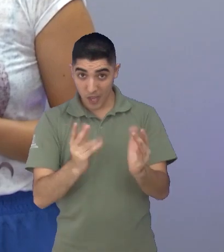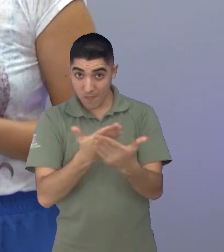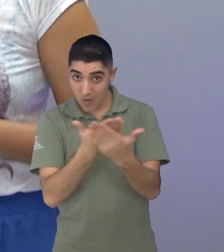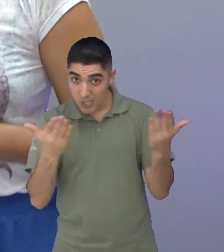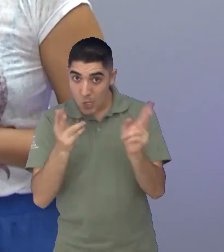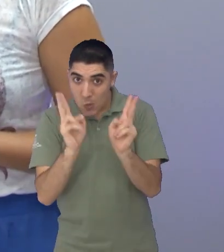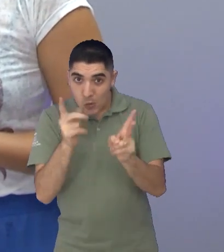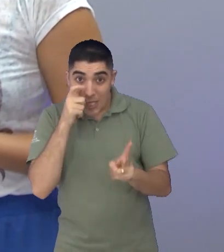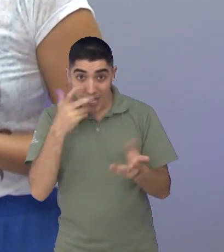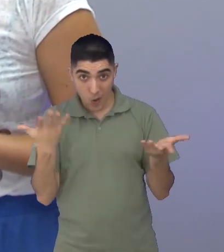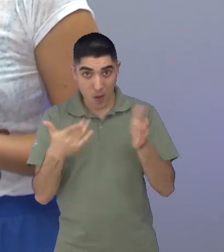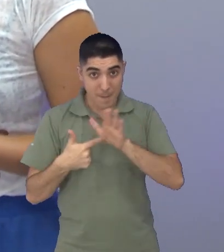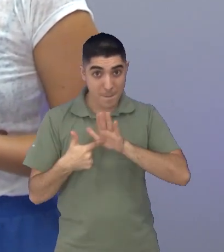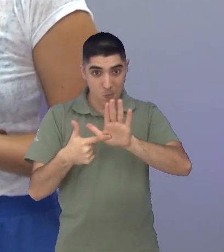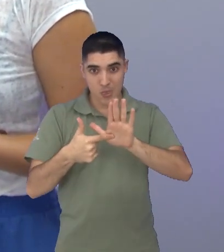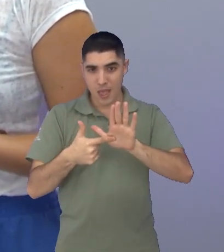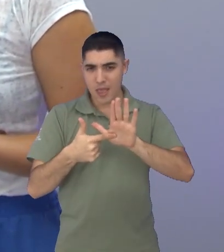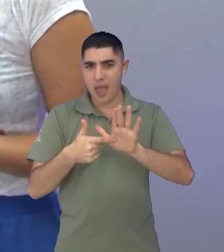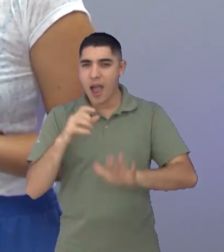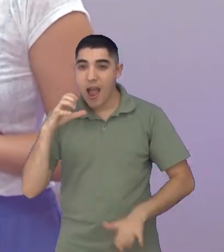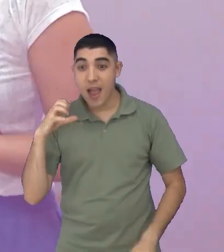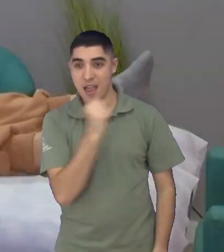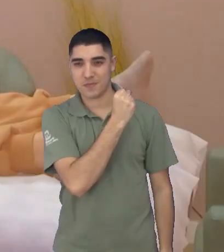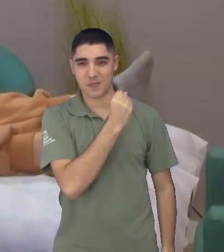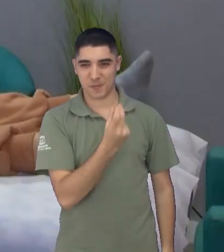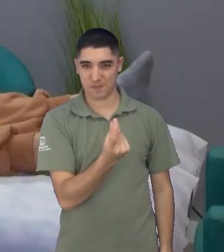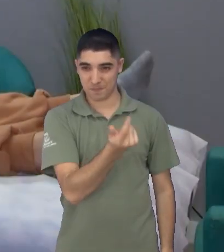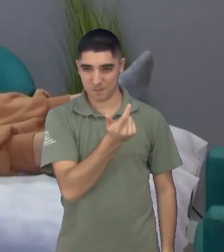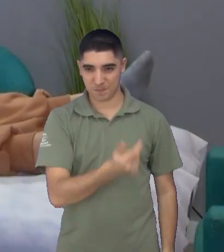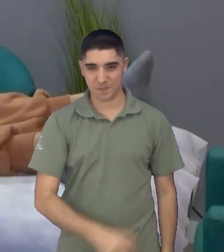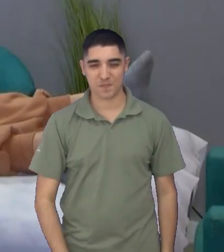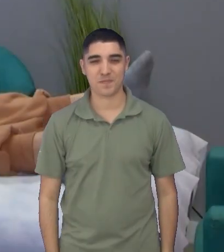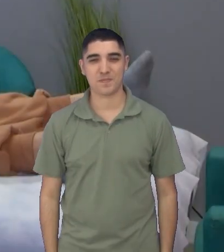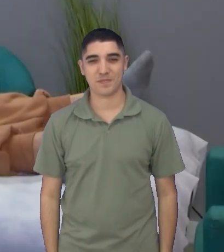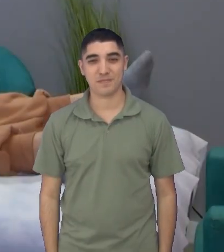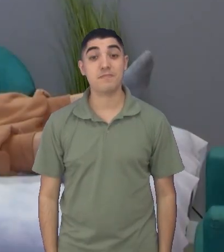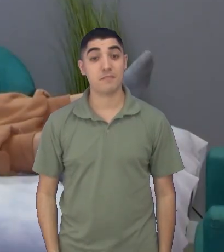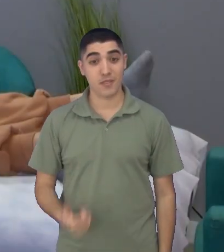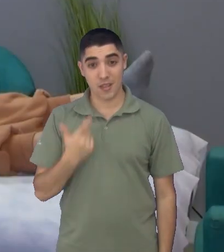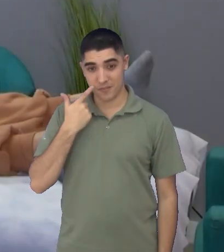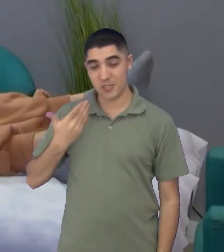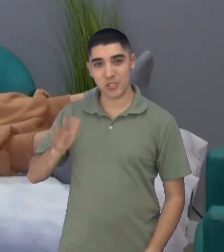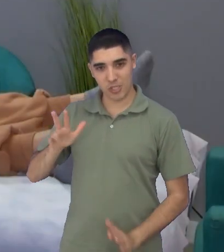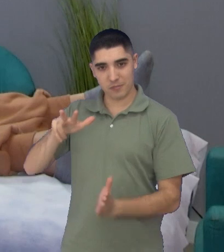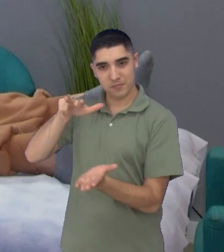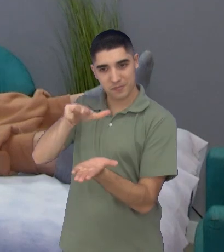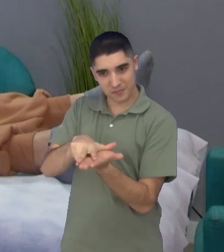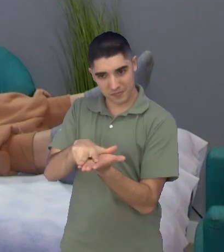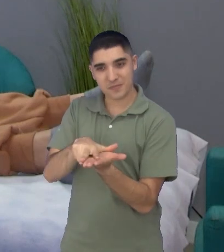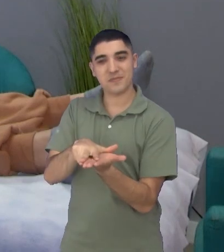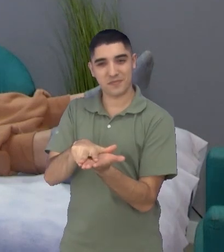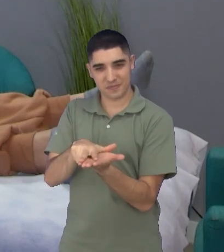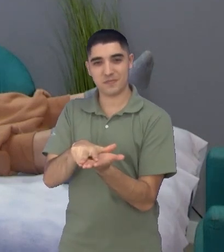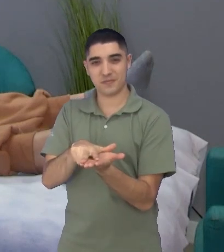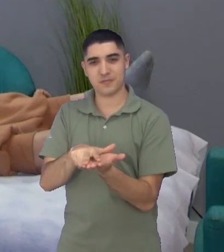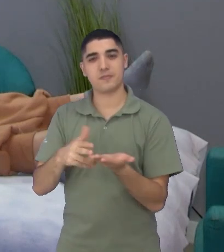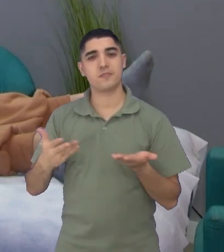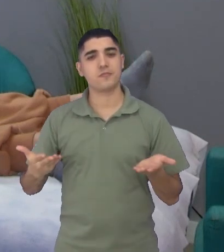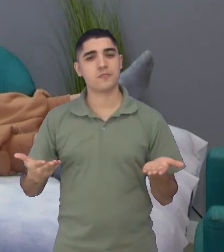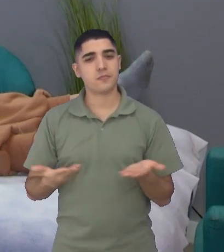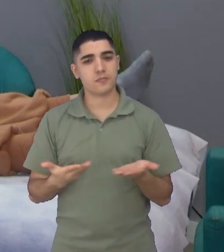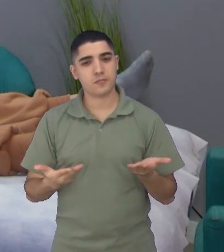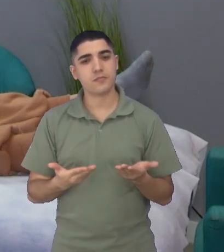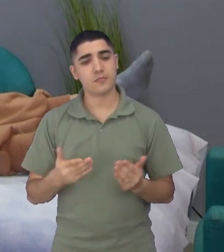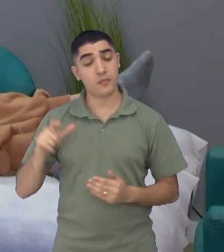é agora, como um passe de mágicas. A nossa paciente está deitada aqui, nossa paciente, modelo. E como a